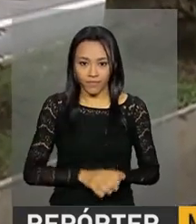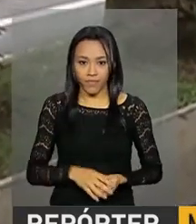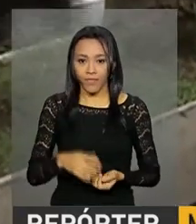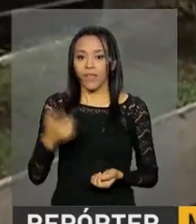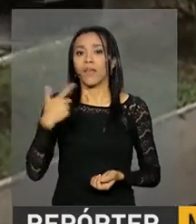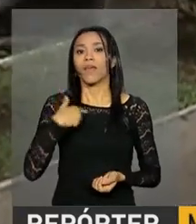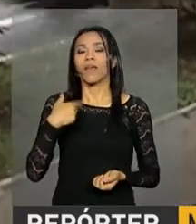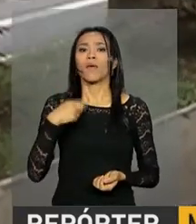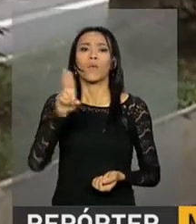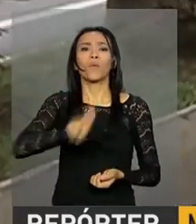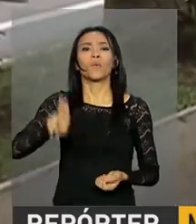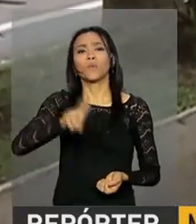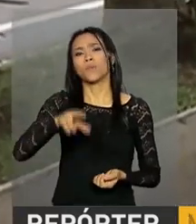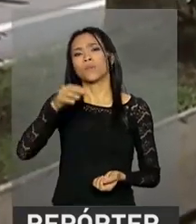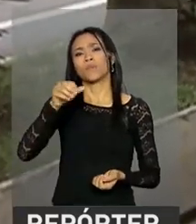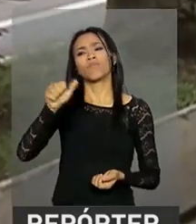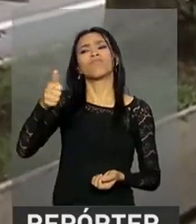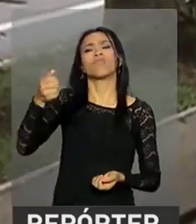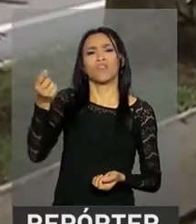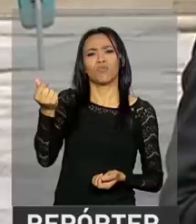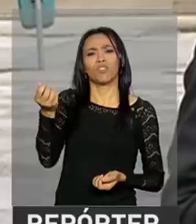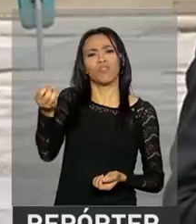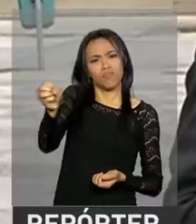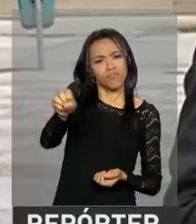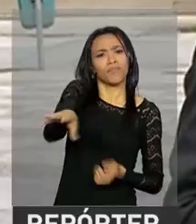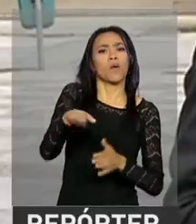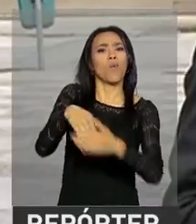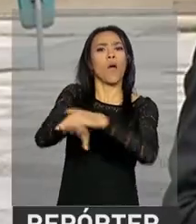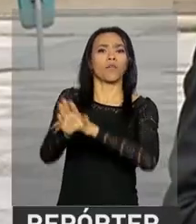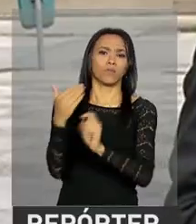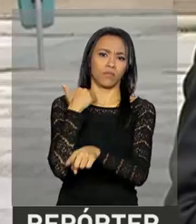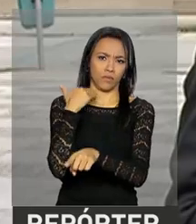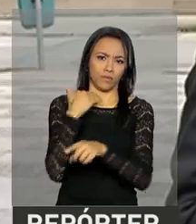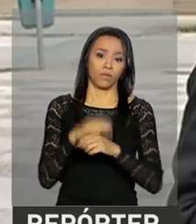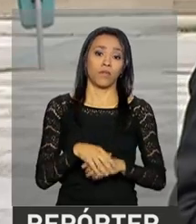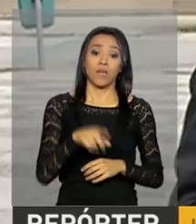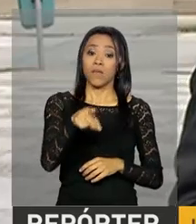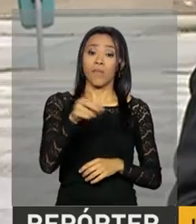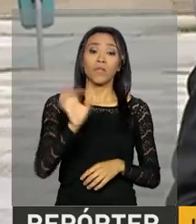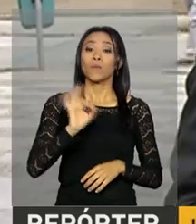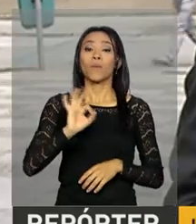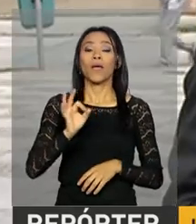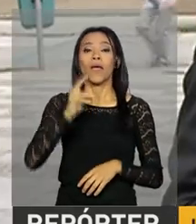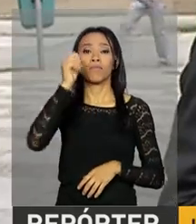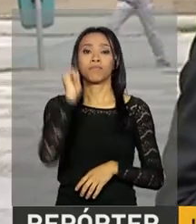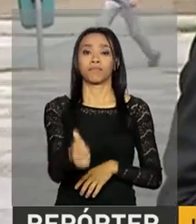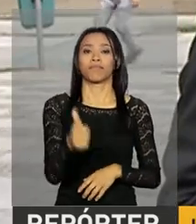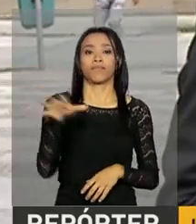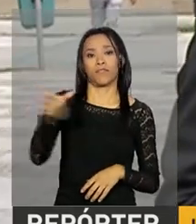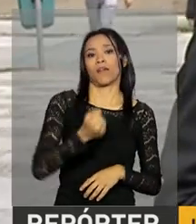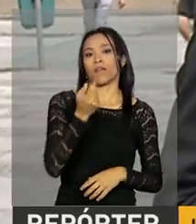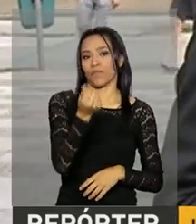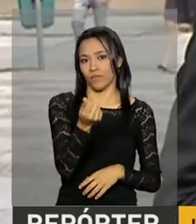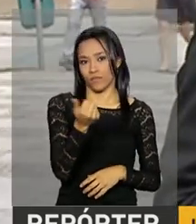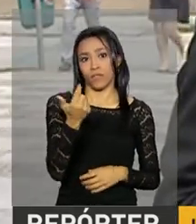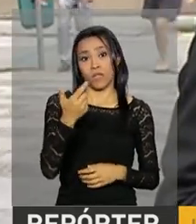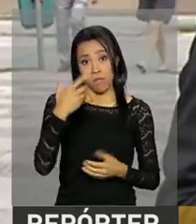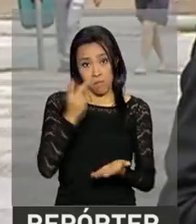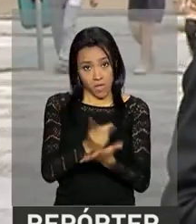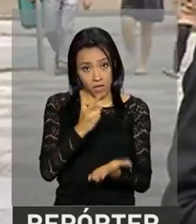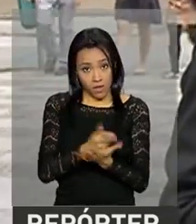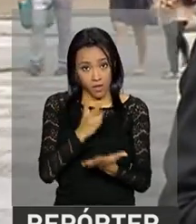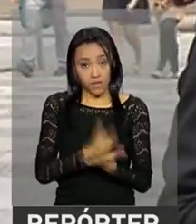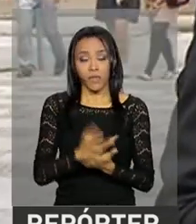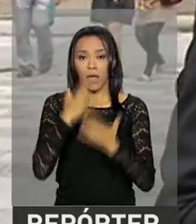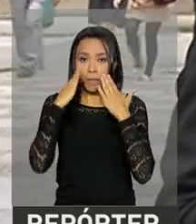aplico. Eu deixo no banco, eu tenho aplicação. Mas o dinheiro não é liberado assim automaticamente. Mesmo para quem apresenta a declaração